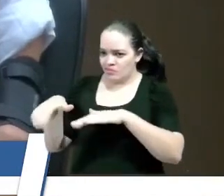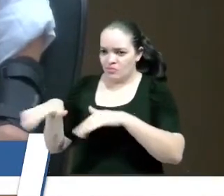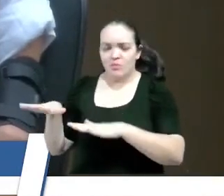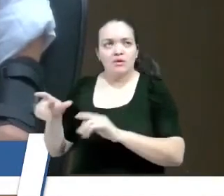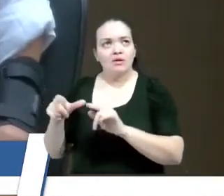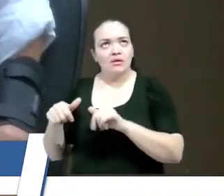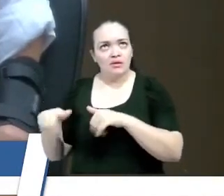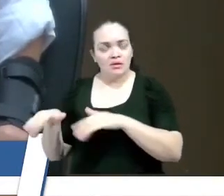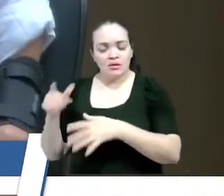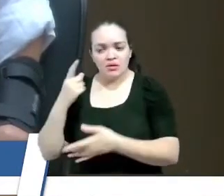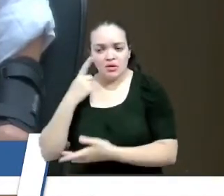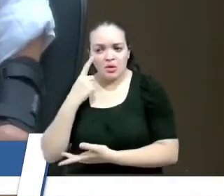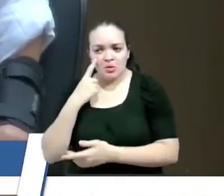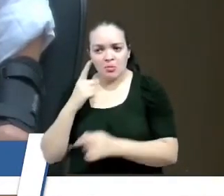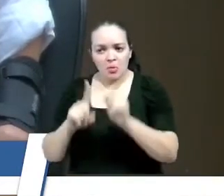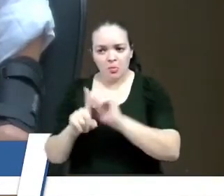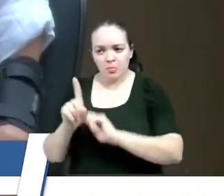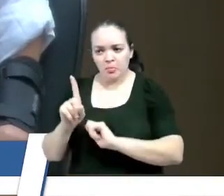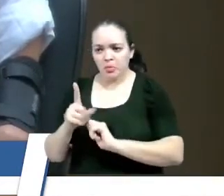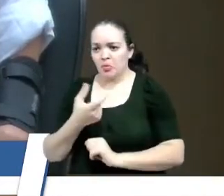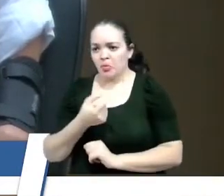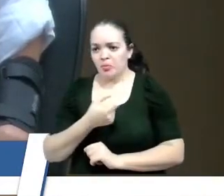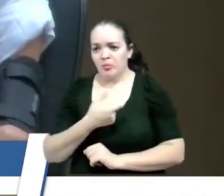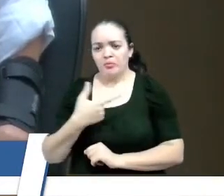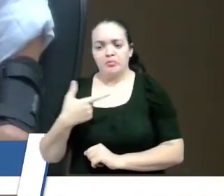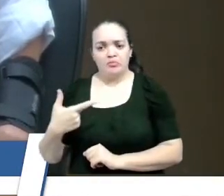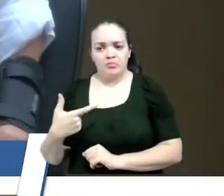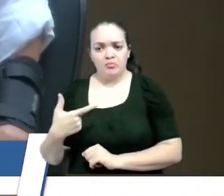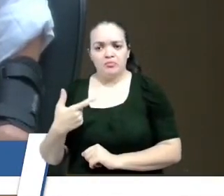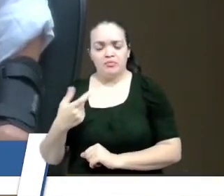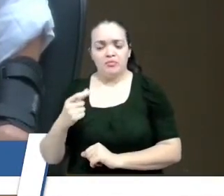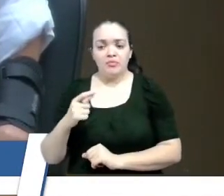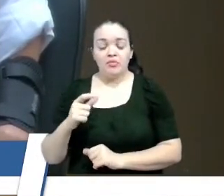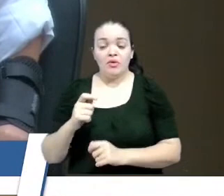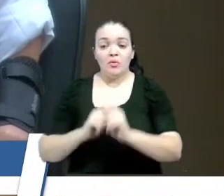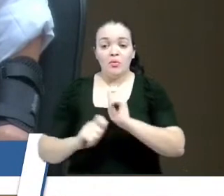agora de 2022, a execução orçamentária chegou a